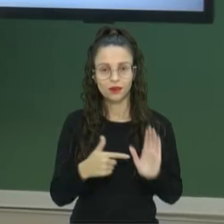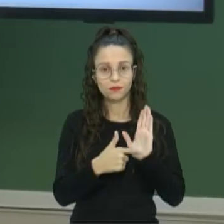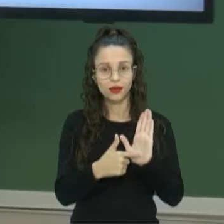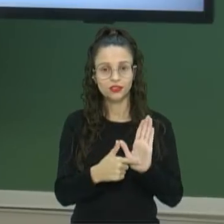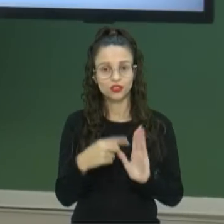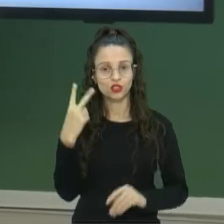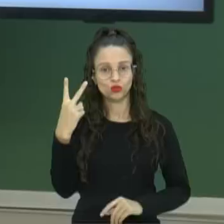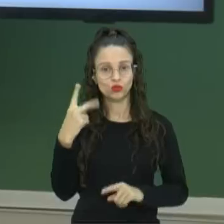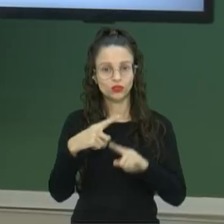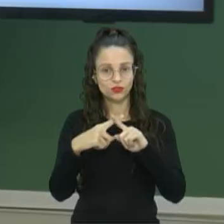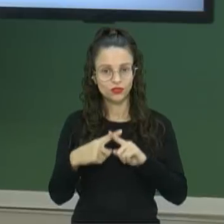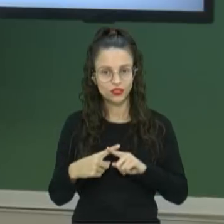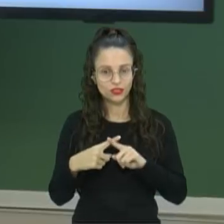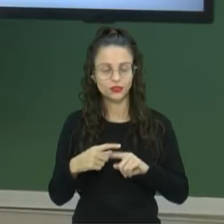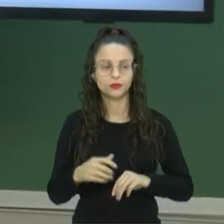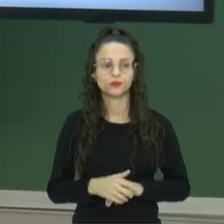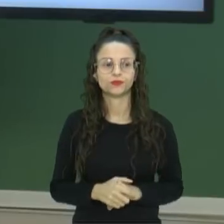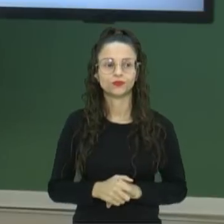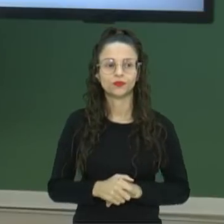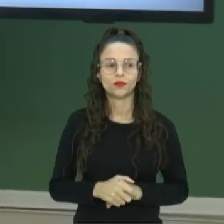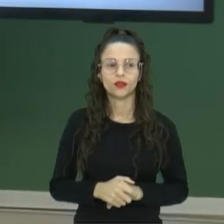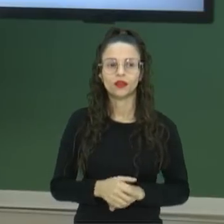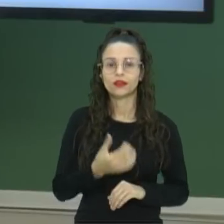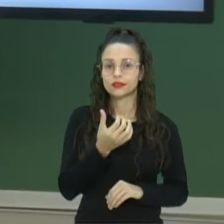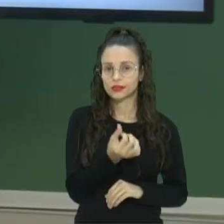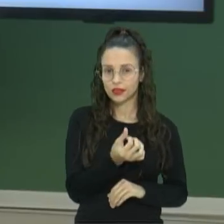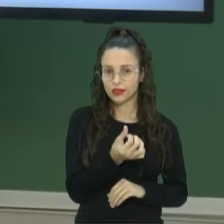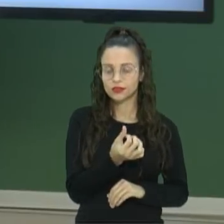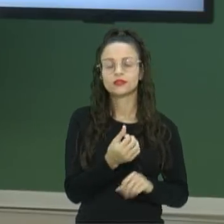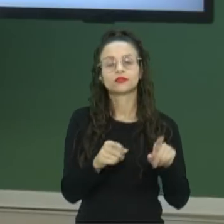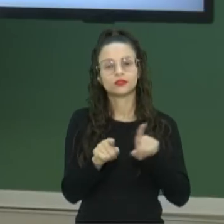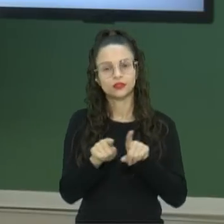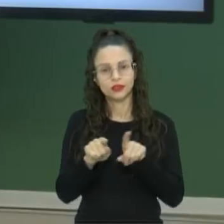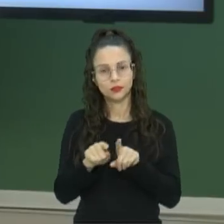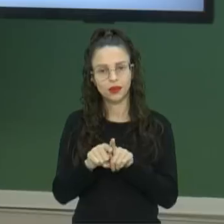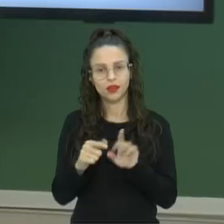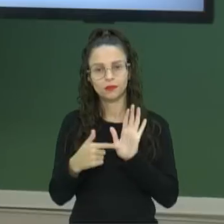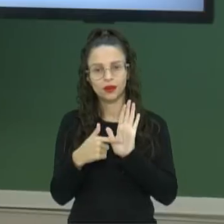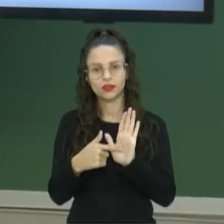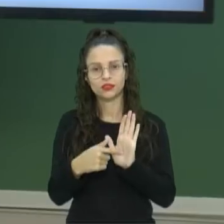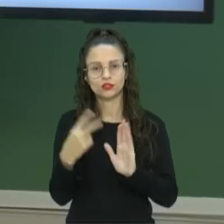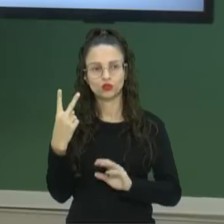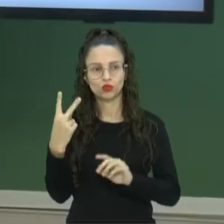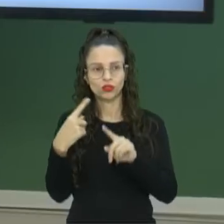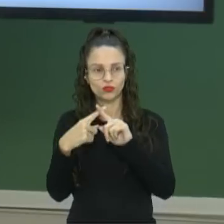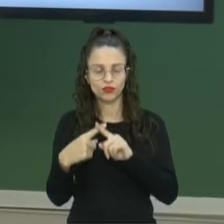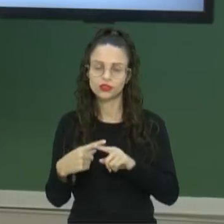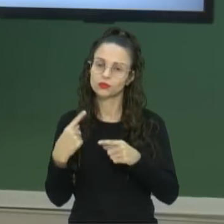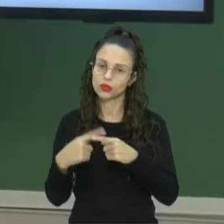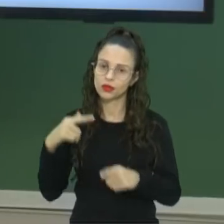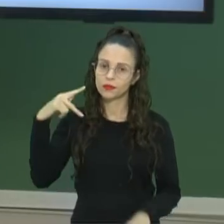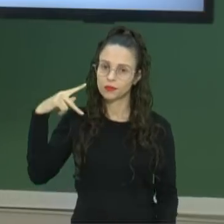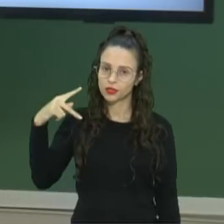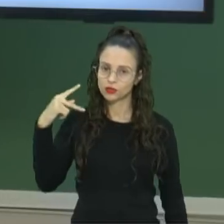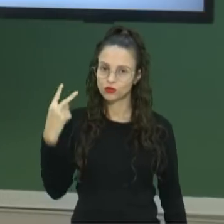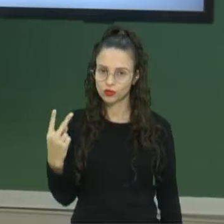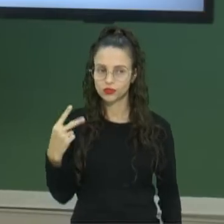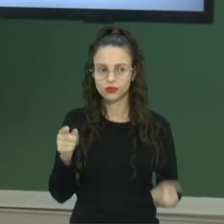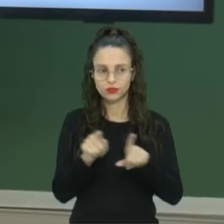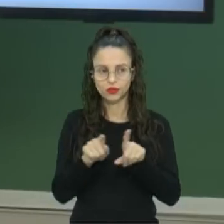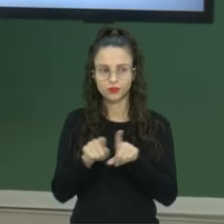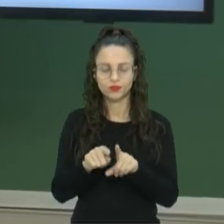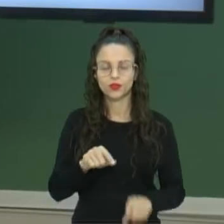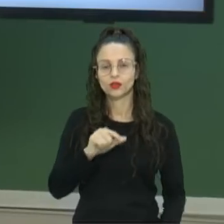ó, 2 vezes. O 6 também é como se aparecesse 2 vezes, porque ele tem peso 2